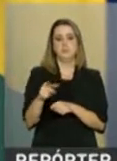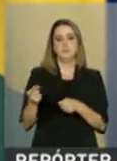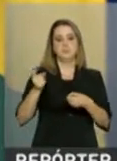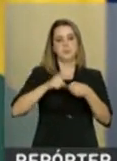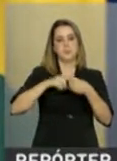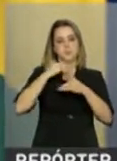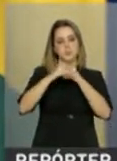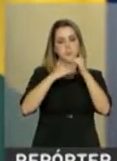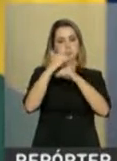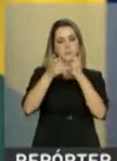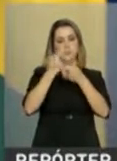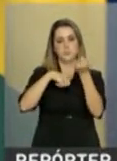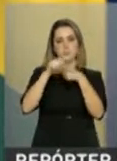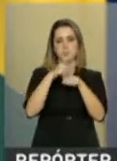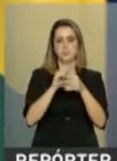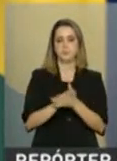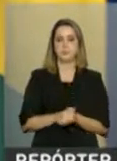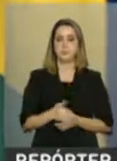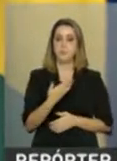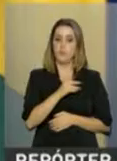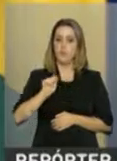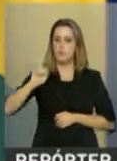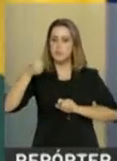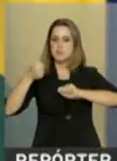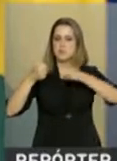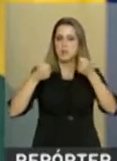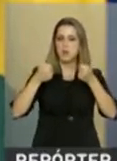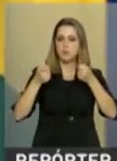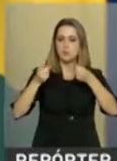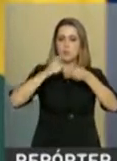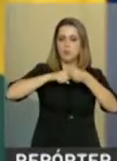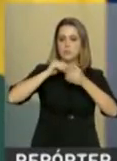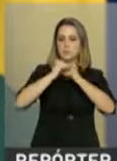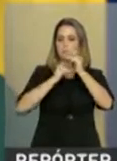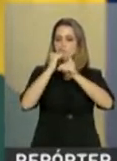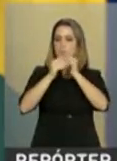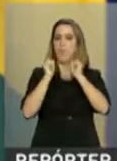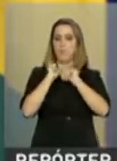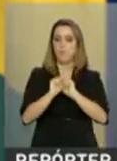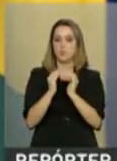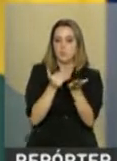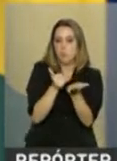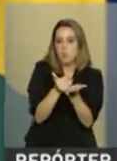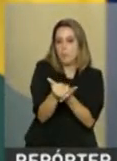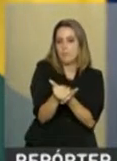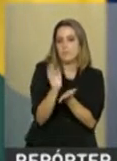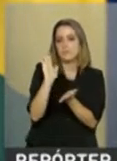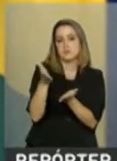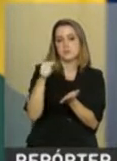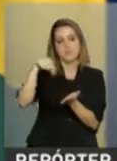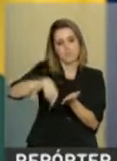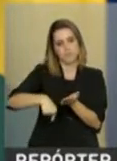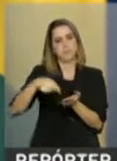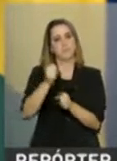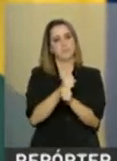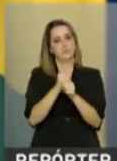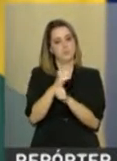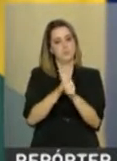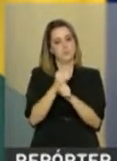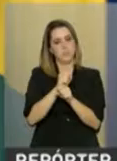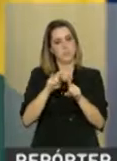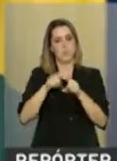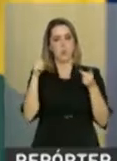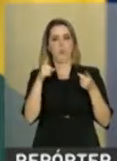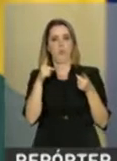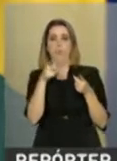ano há sinais portanto do crescimento econômico pode voltar já no começo deste ano não